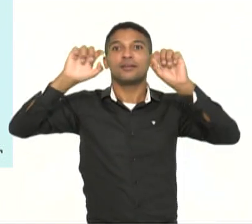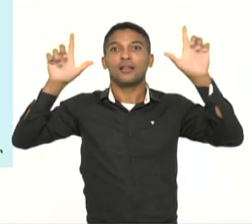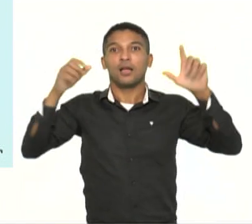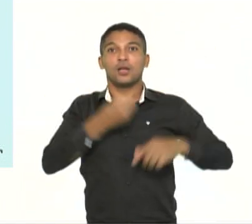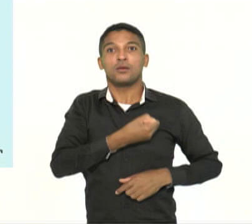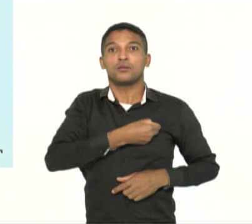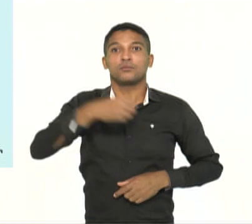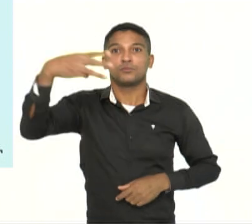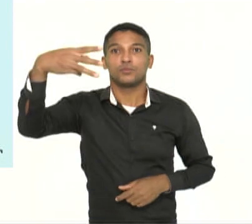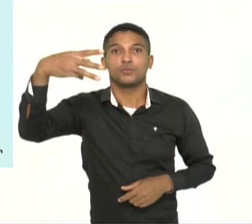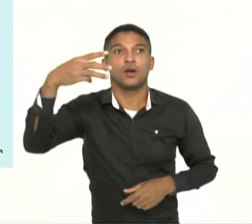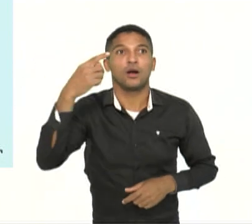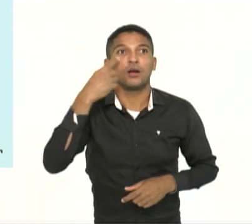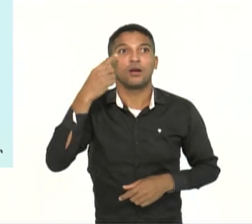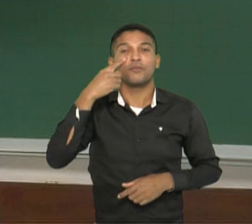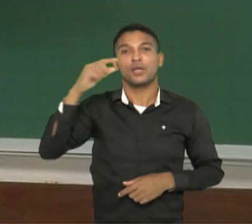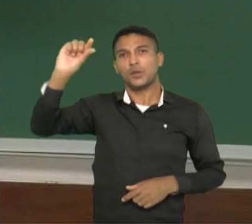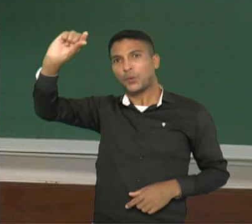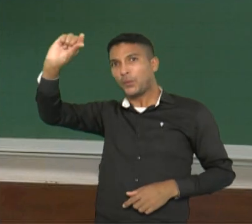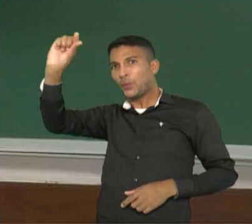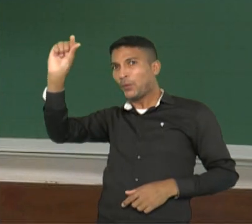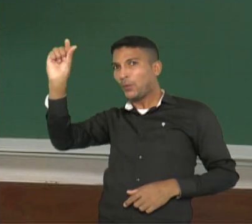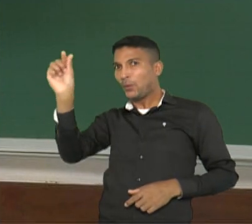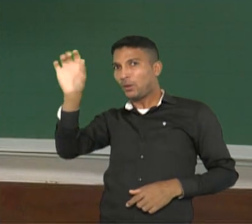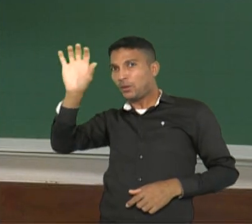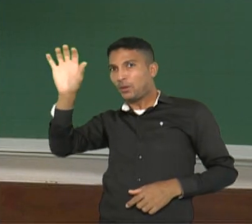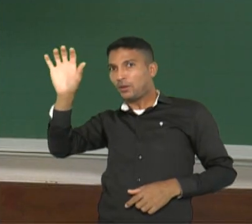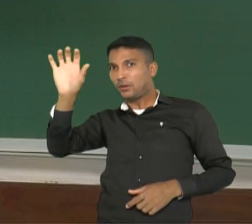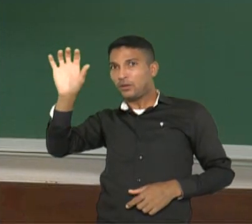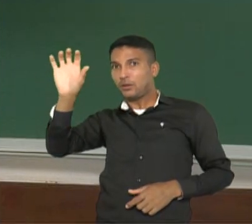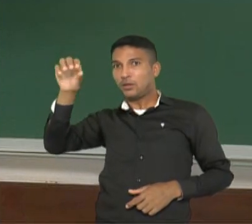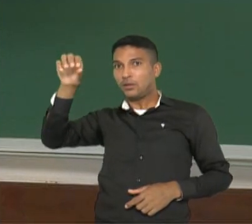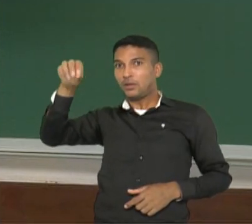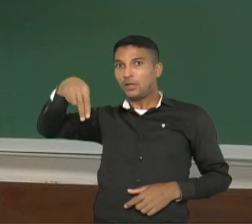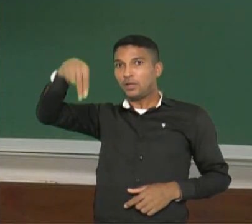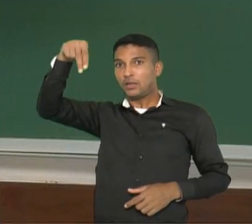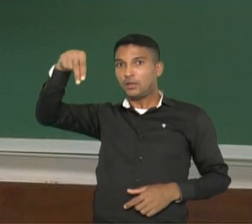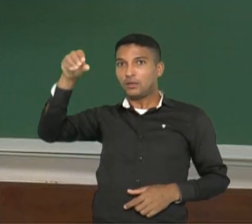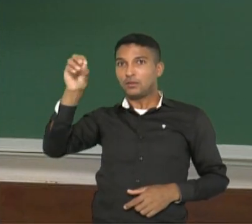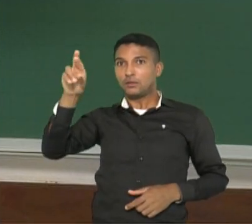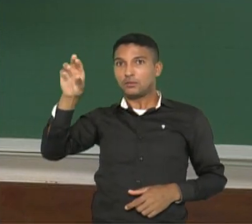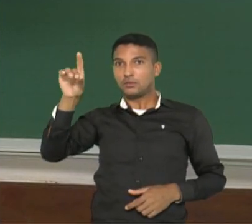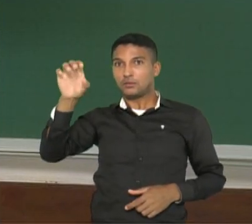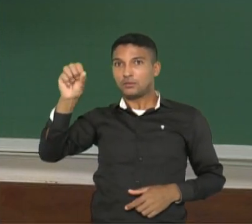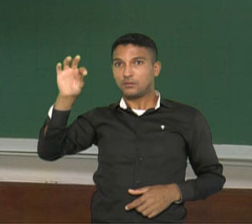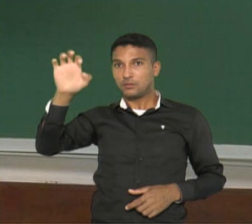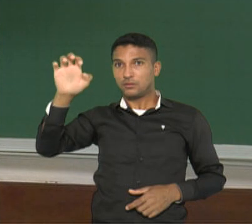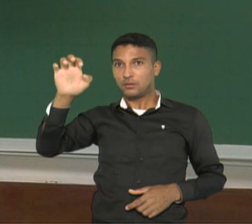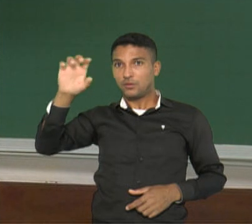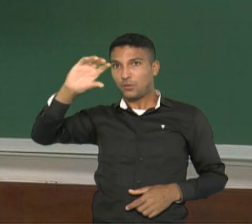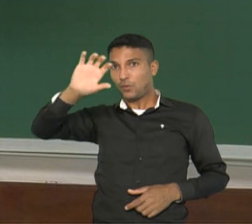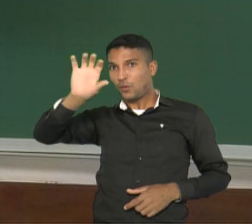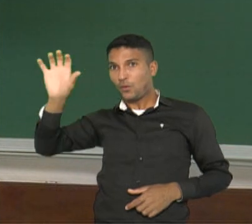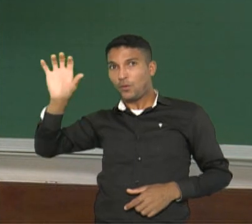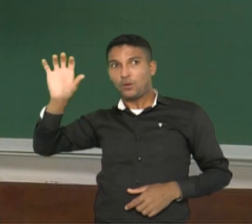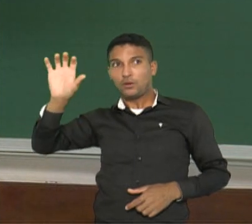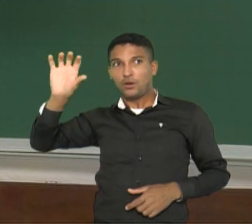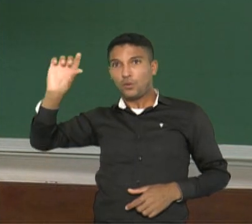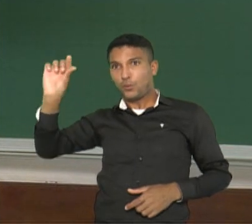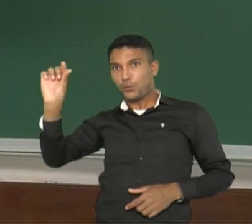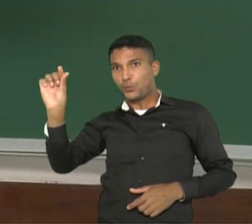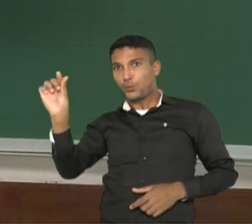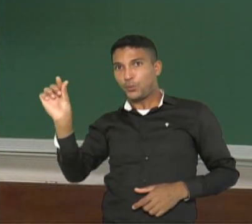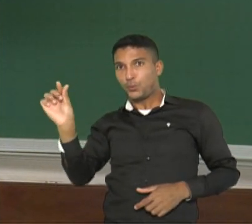ver que ele se estende aqui da região do estado, da região nordeste do nosso país, vai se estendendo por toda a